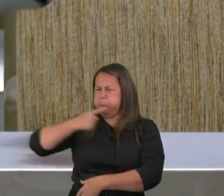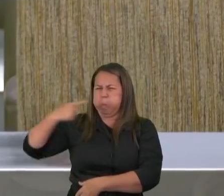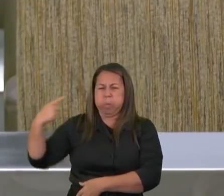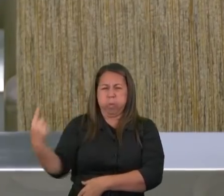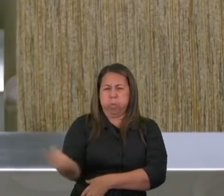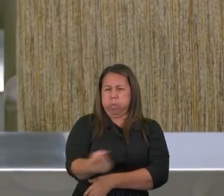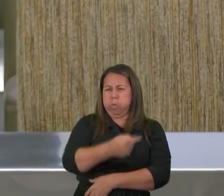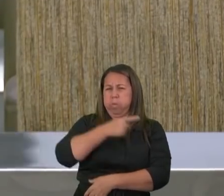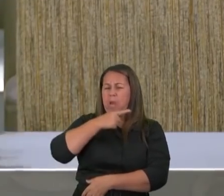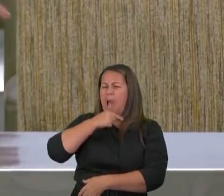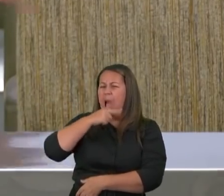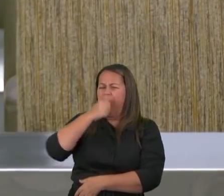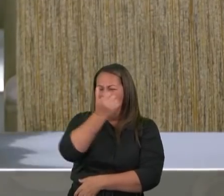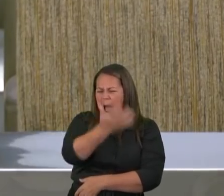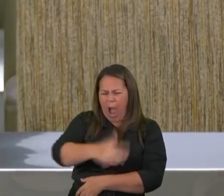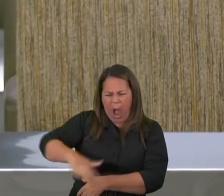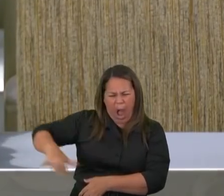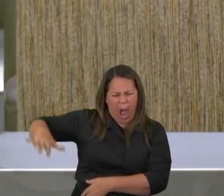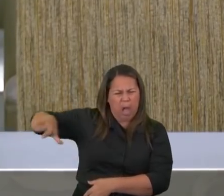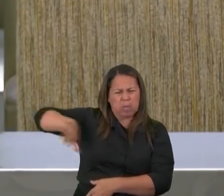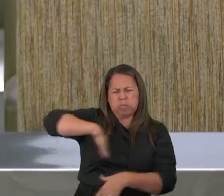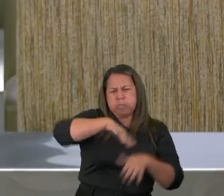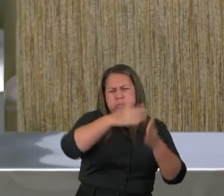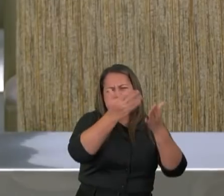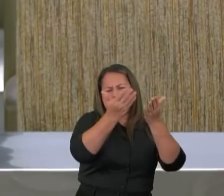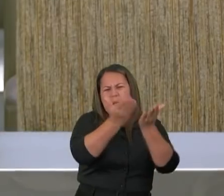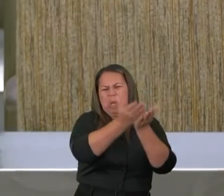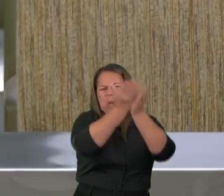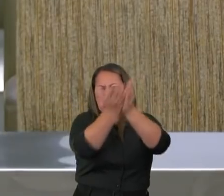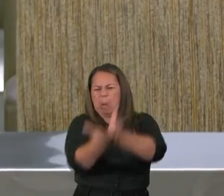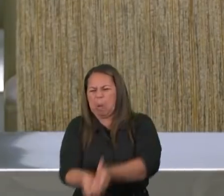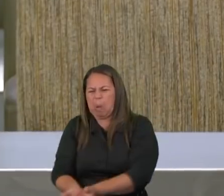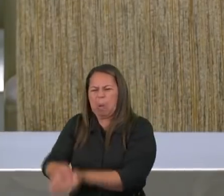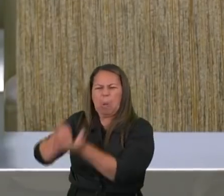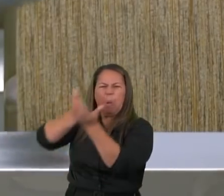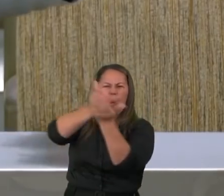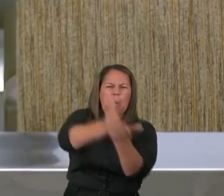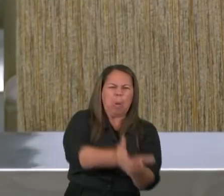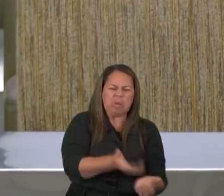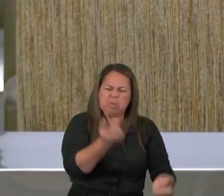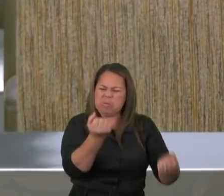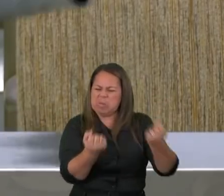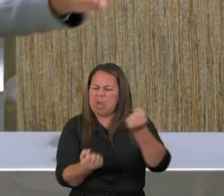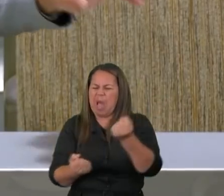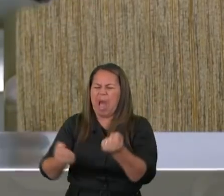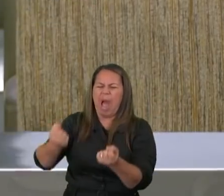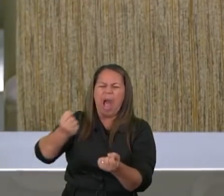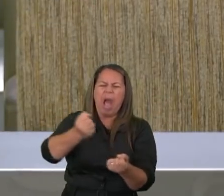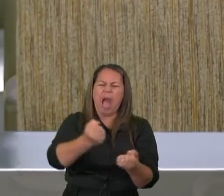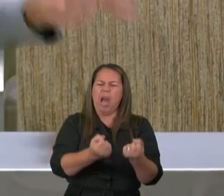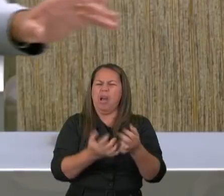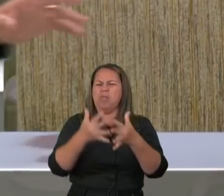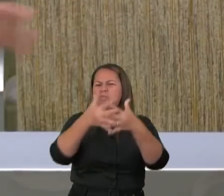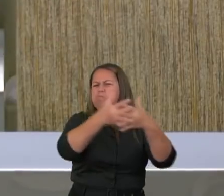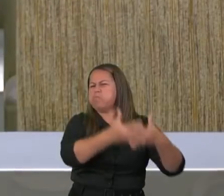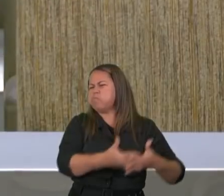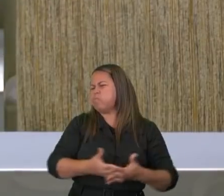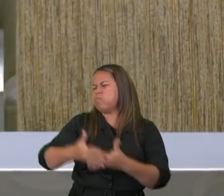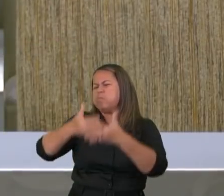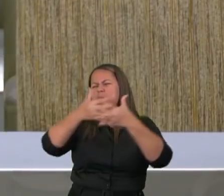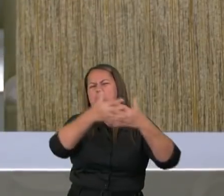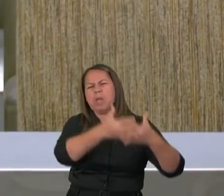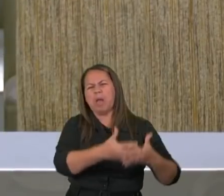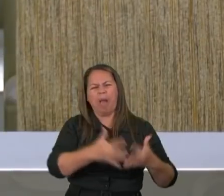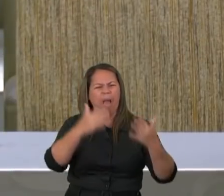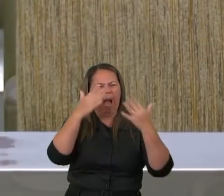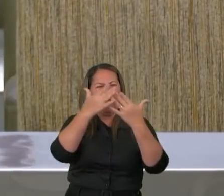tudo, navio, carro, ônibus, caminhão, destrói casa, destrói edifícios,